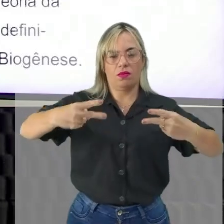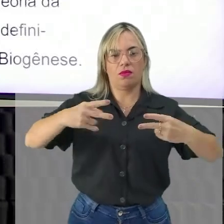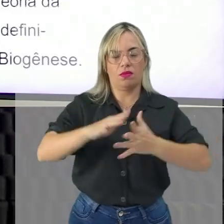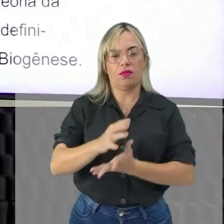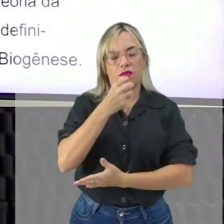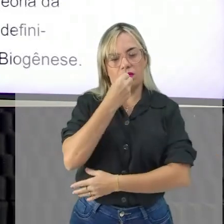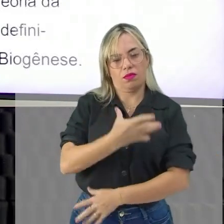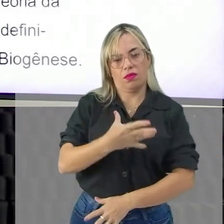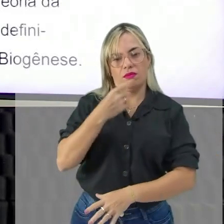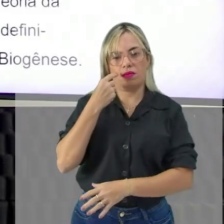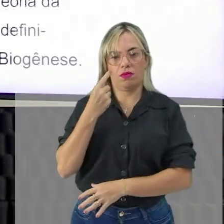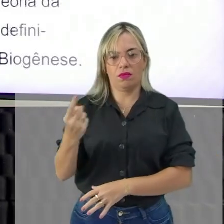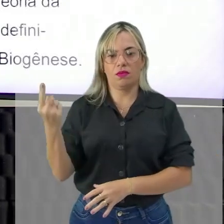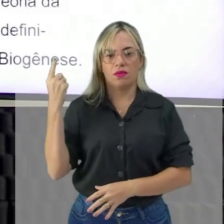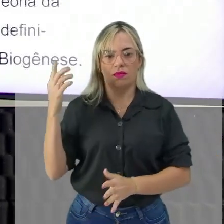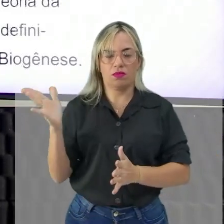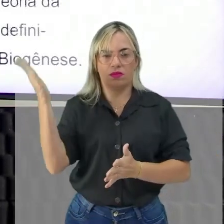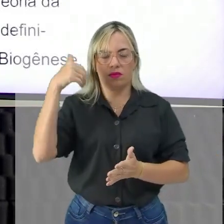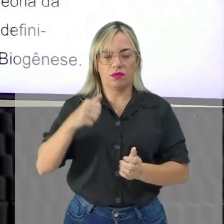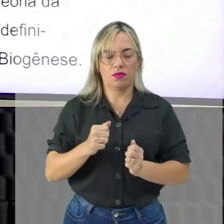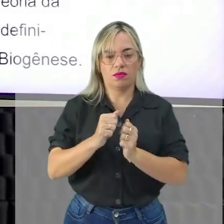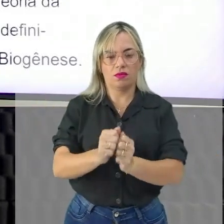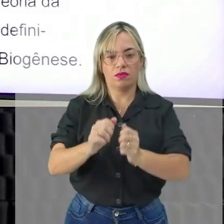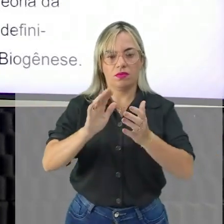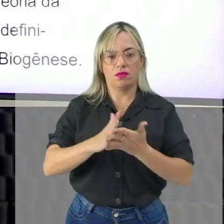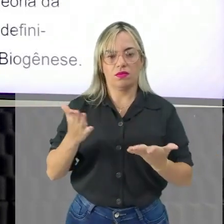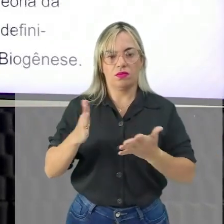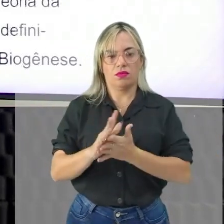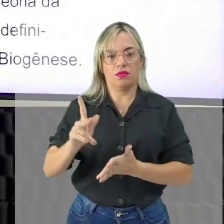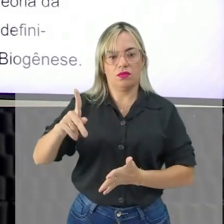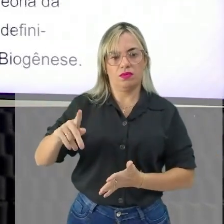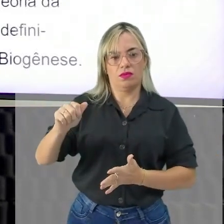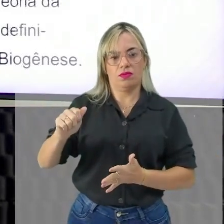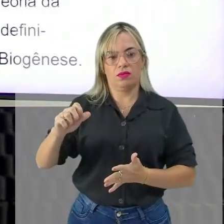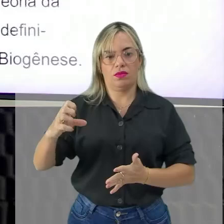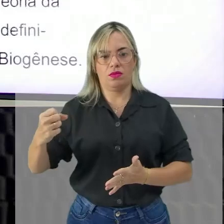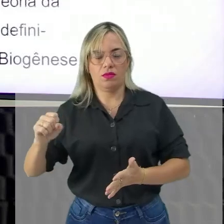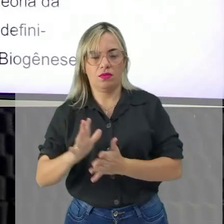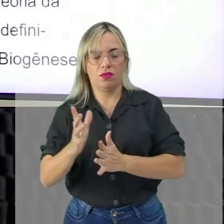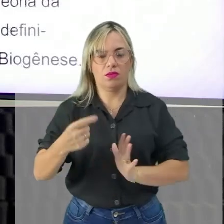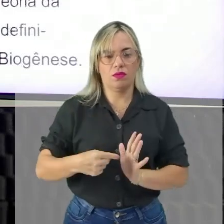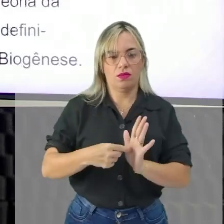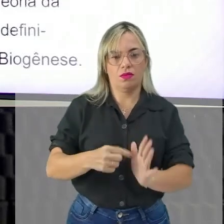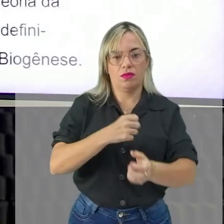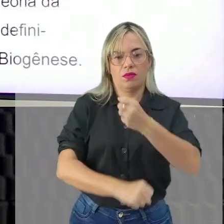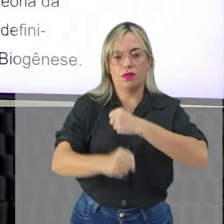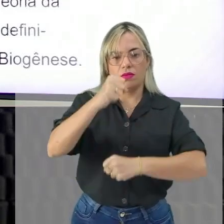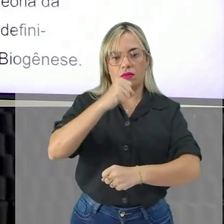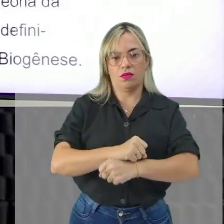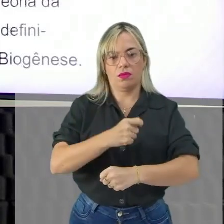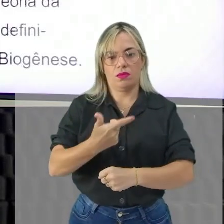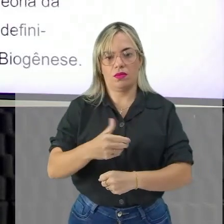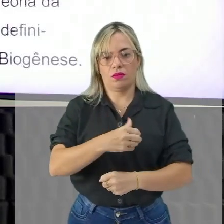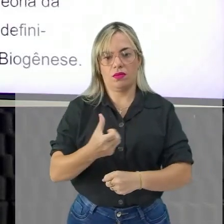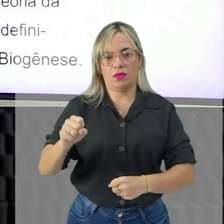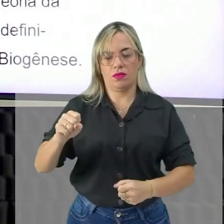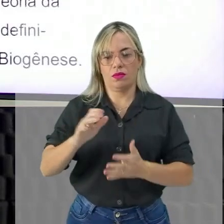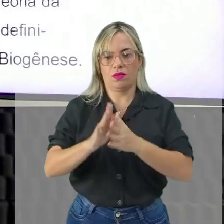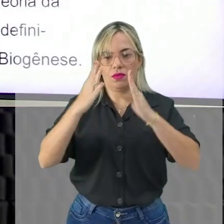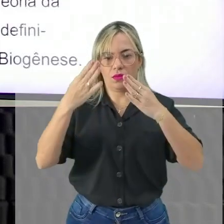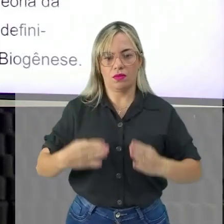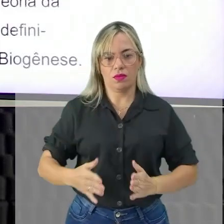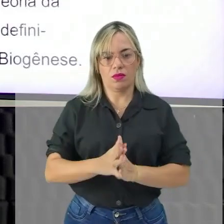bom? E vamos lá, vamos ver aqui o que o PAS 2018 trouxe para a gente, né? Então, analise